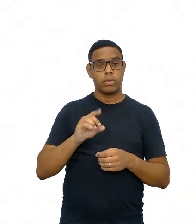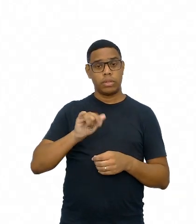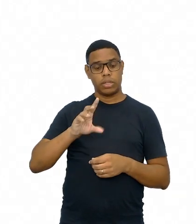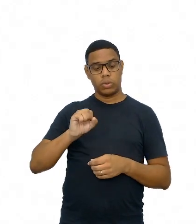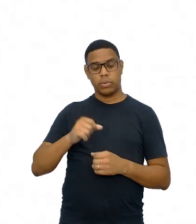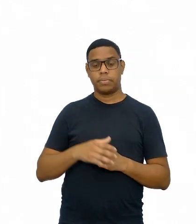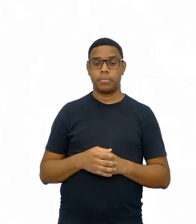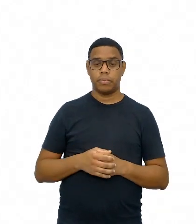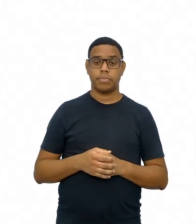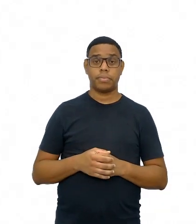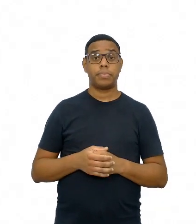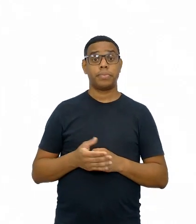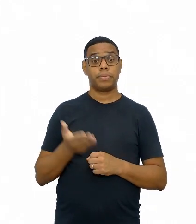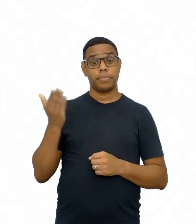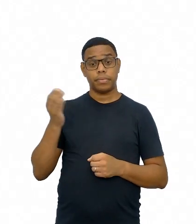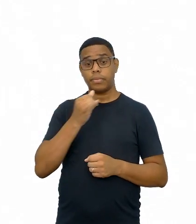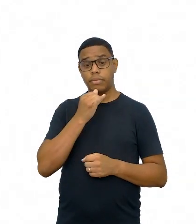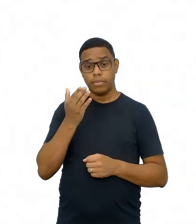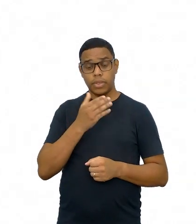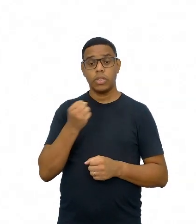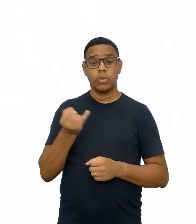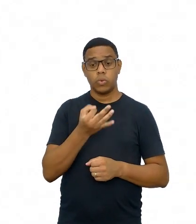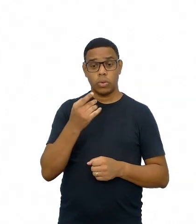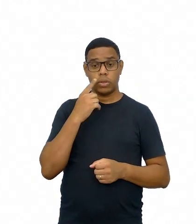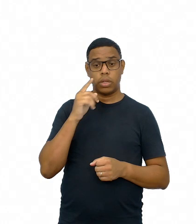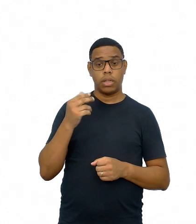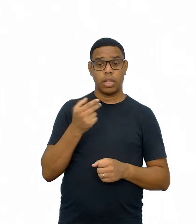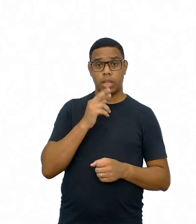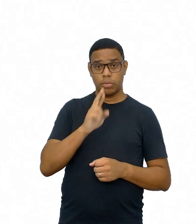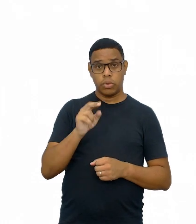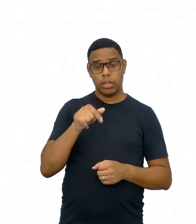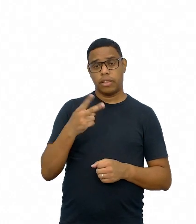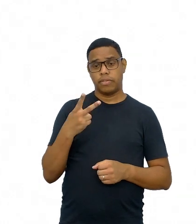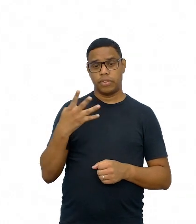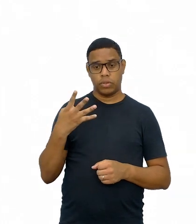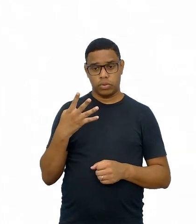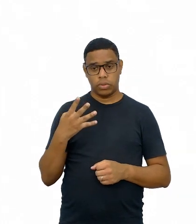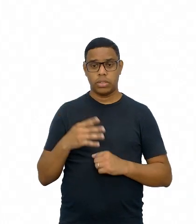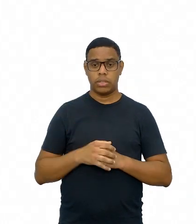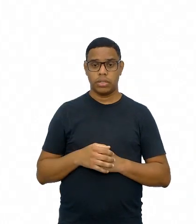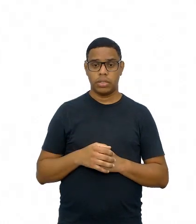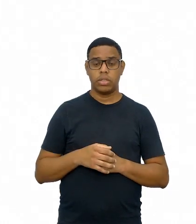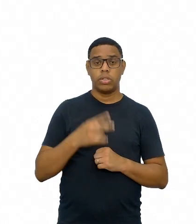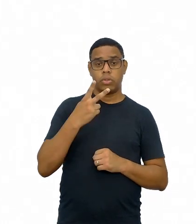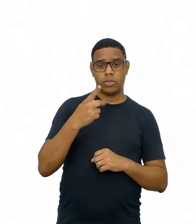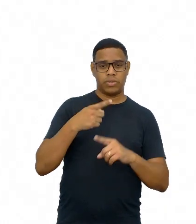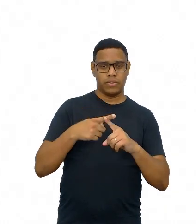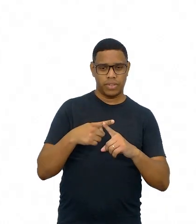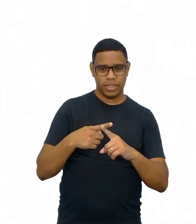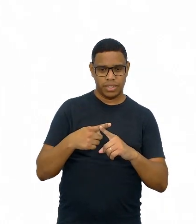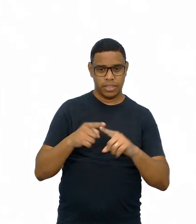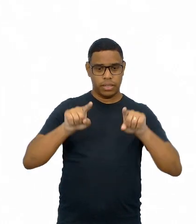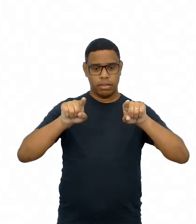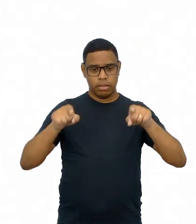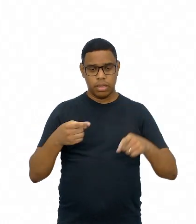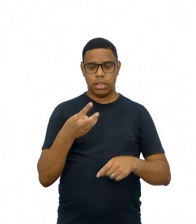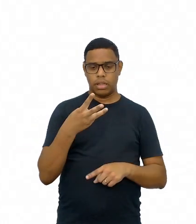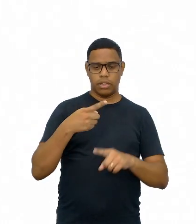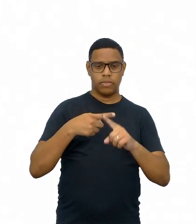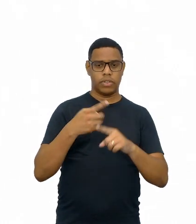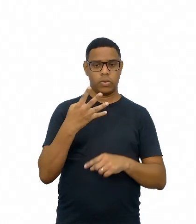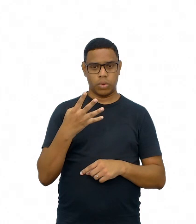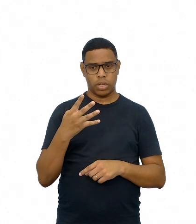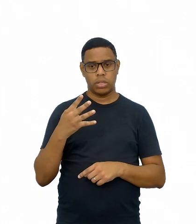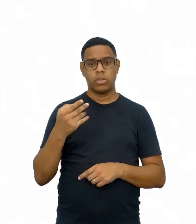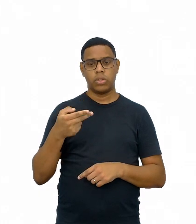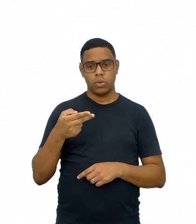dados. Então, nesse caso aqui, o valor vai ser 24, então eu tenho 2, né, vezes, no parênteses aqui, 3 vezes 4,